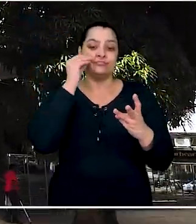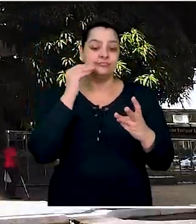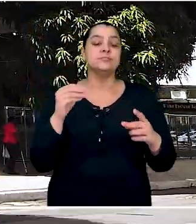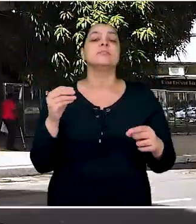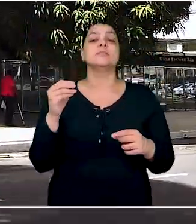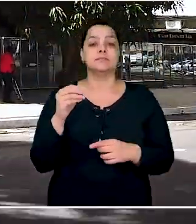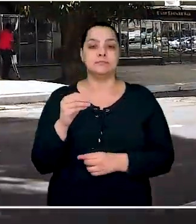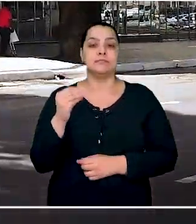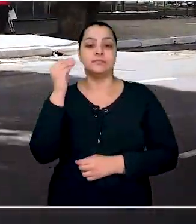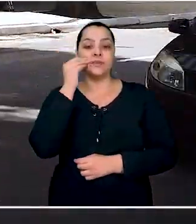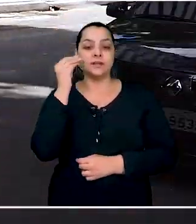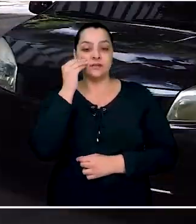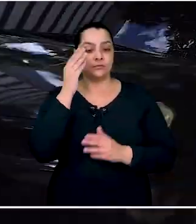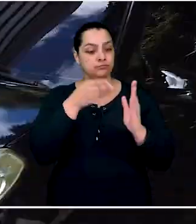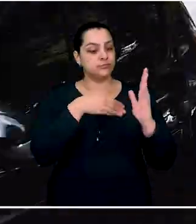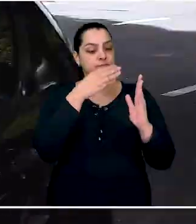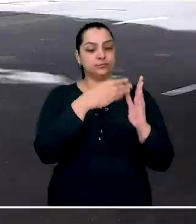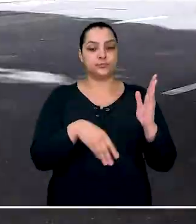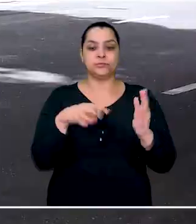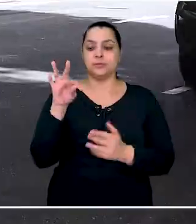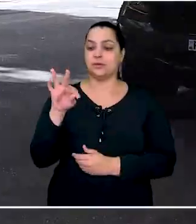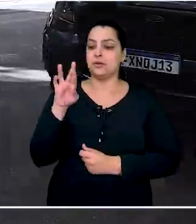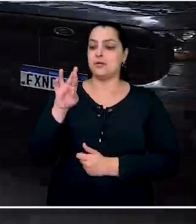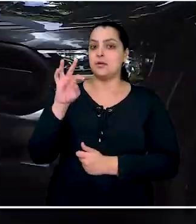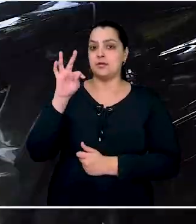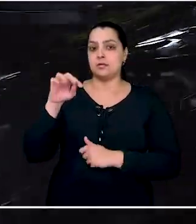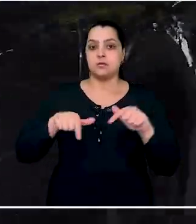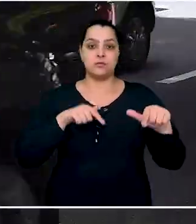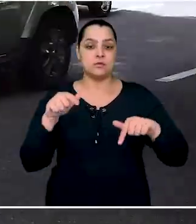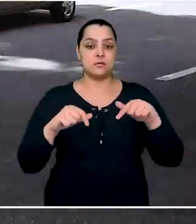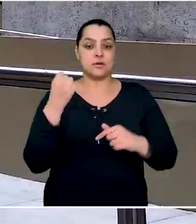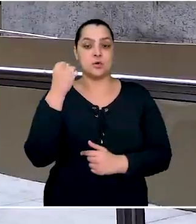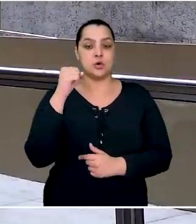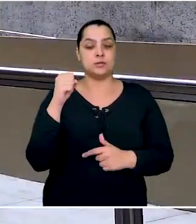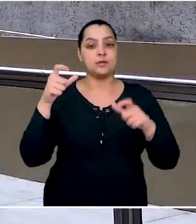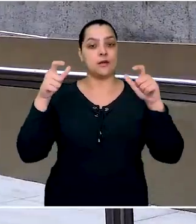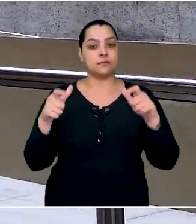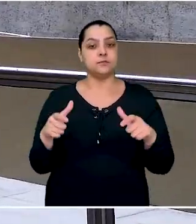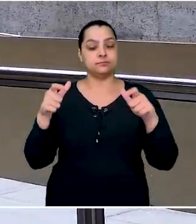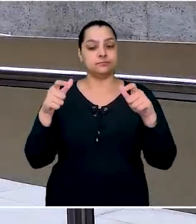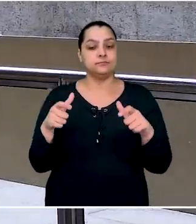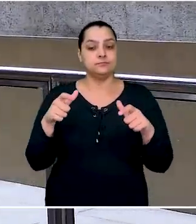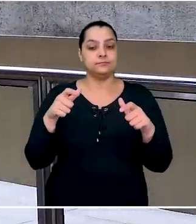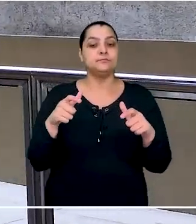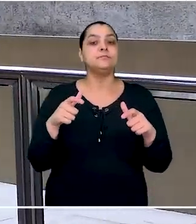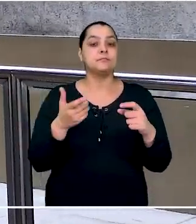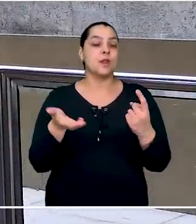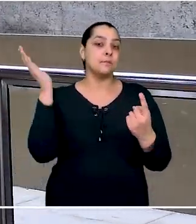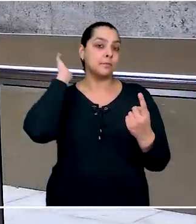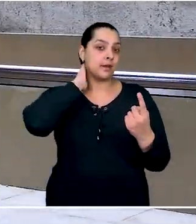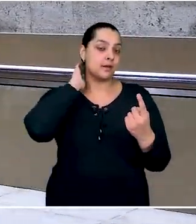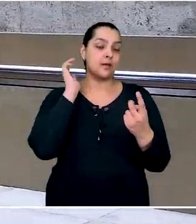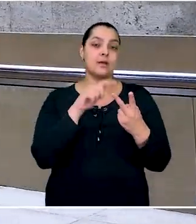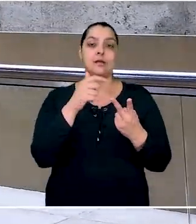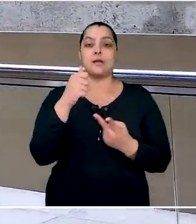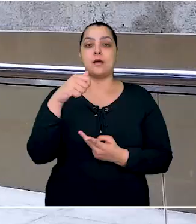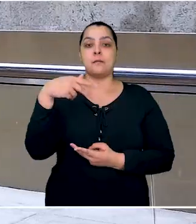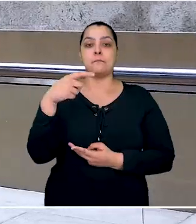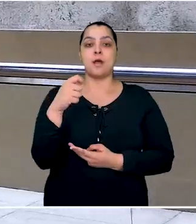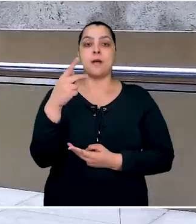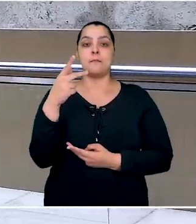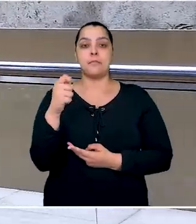empregado entrou com ação rescisória no Tribunal Regional do Trabalho da 8ª Região, que abrange o Pará e o Amapá,